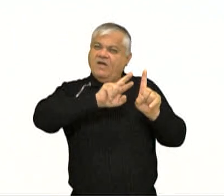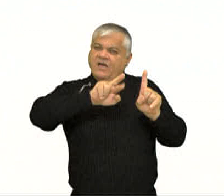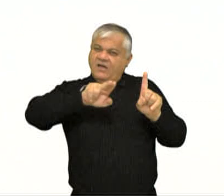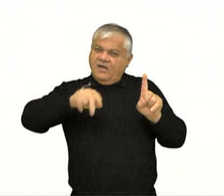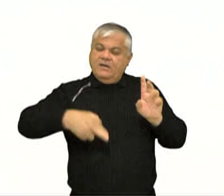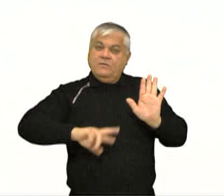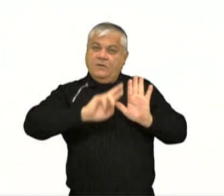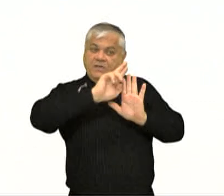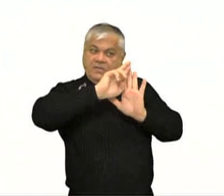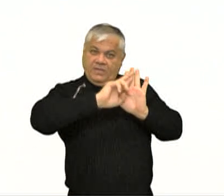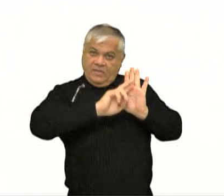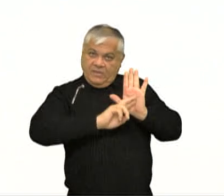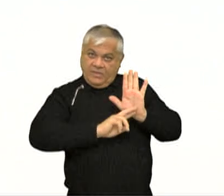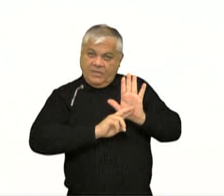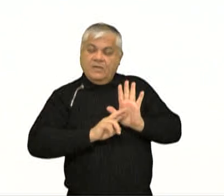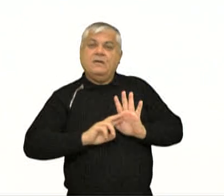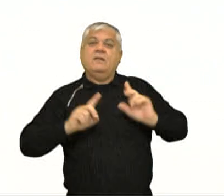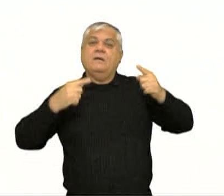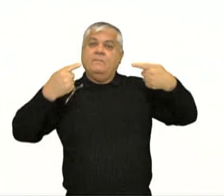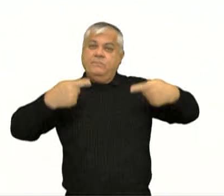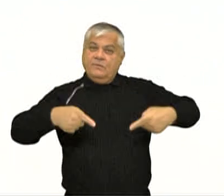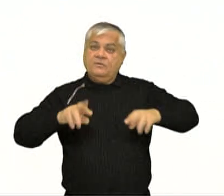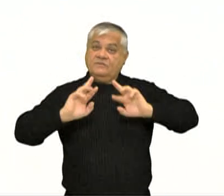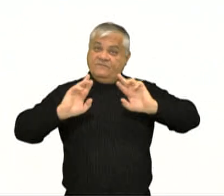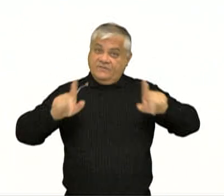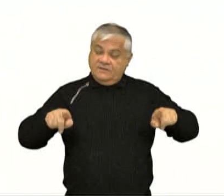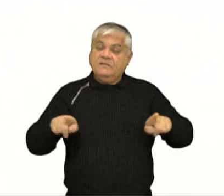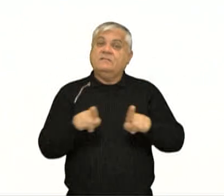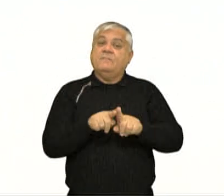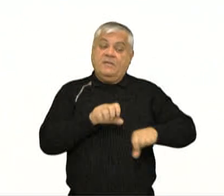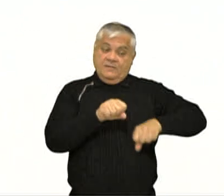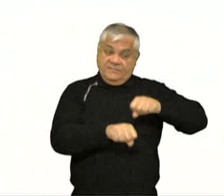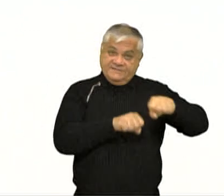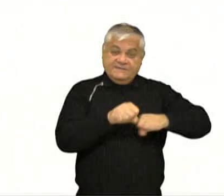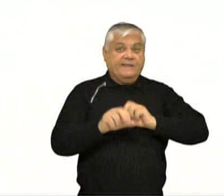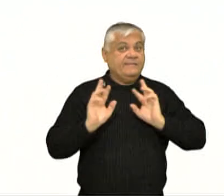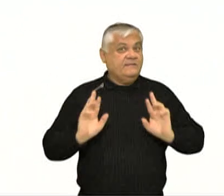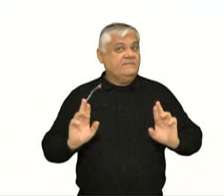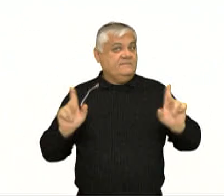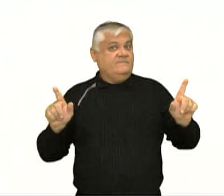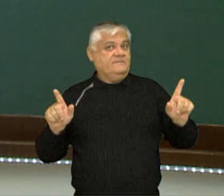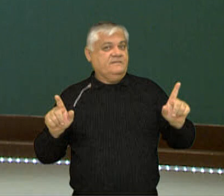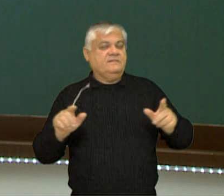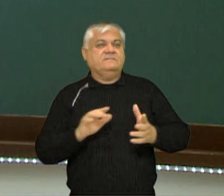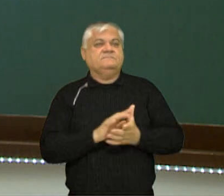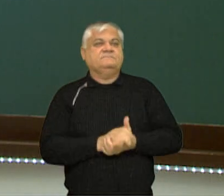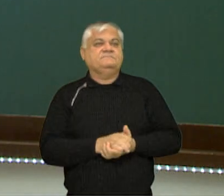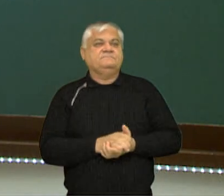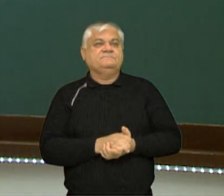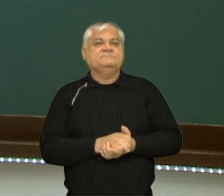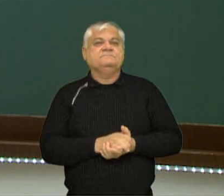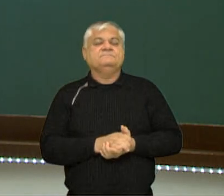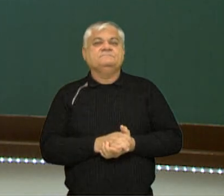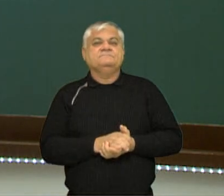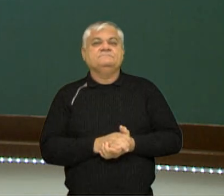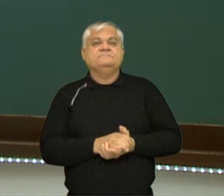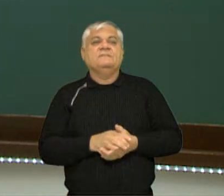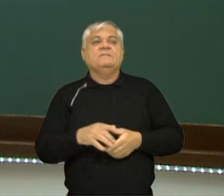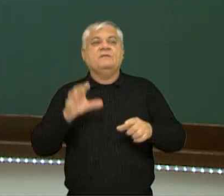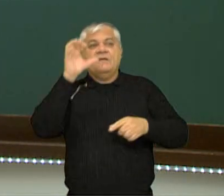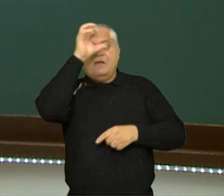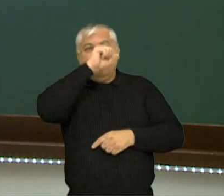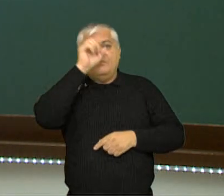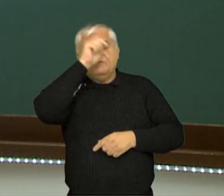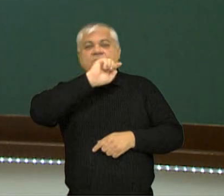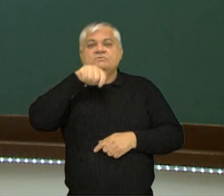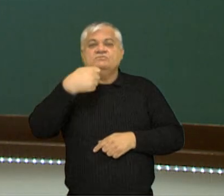regra e formato de competição diferenciado e até uma bicicleta diferente de acordo com a modalidade. E aprendemos ainda